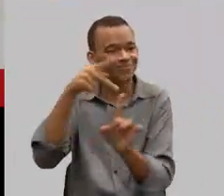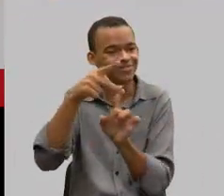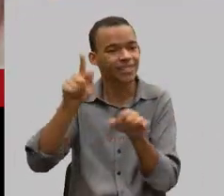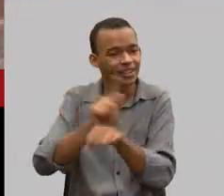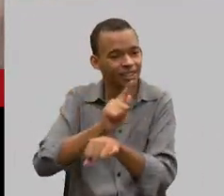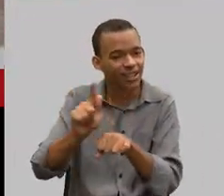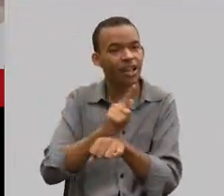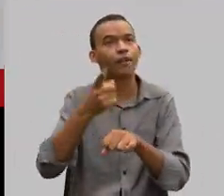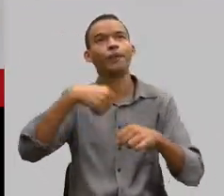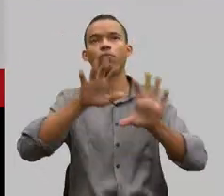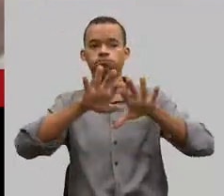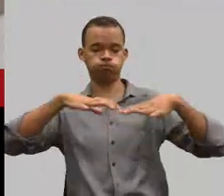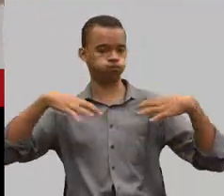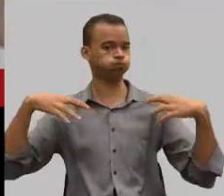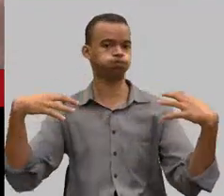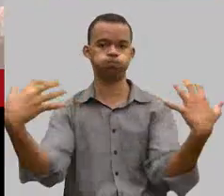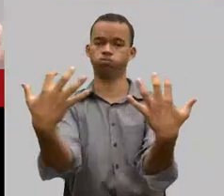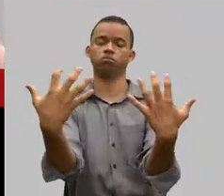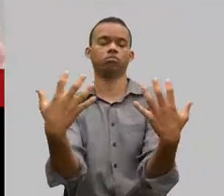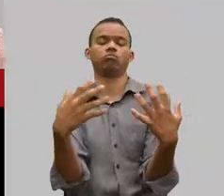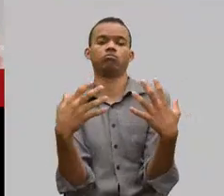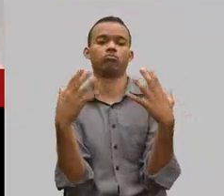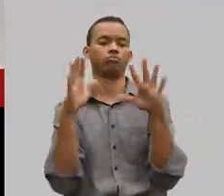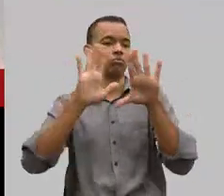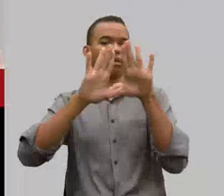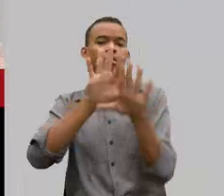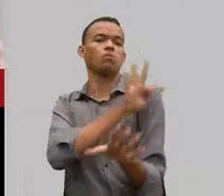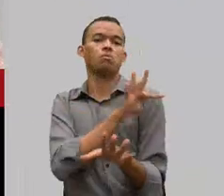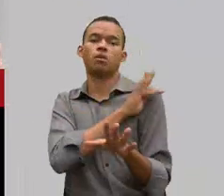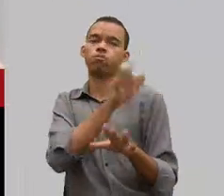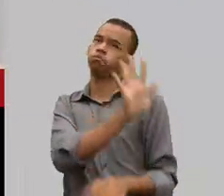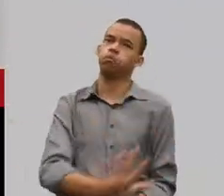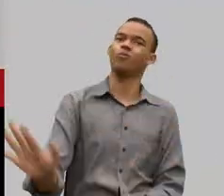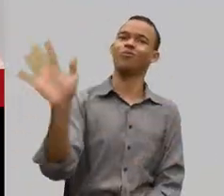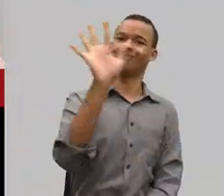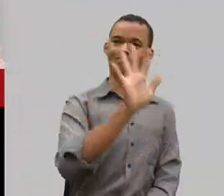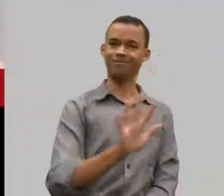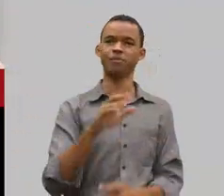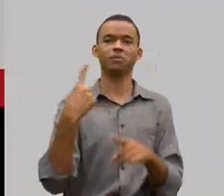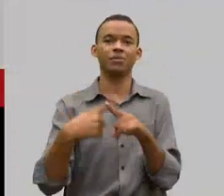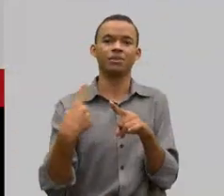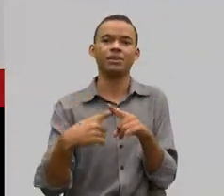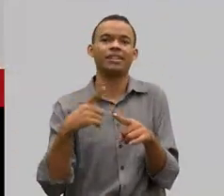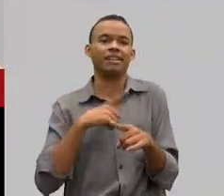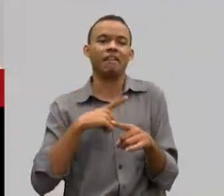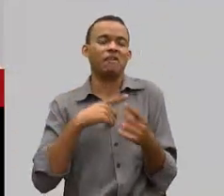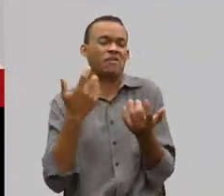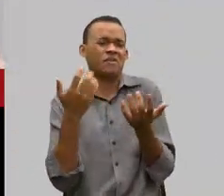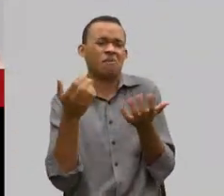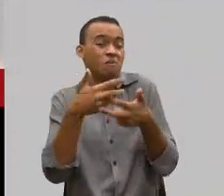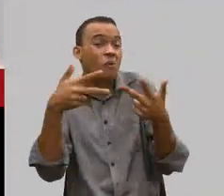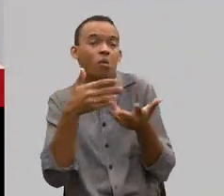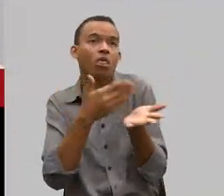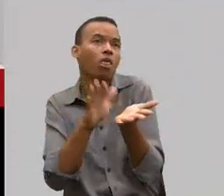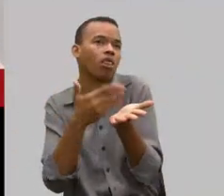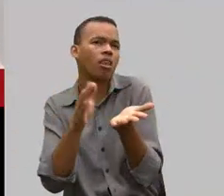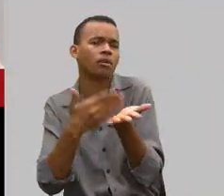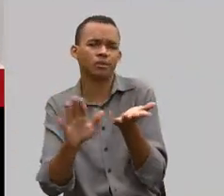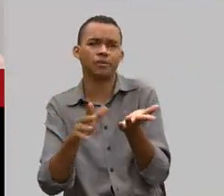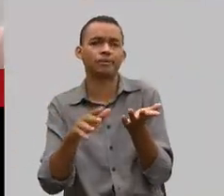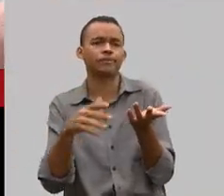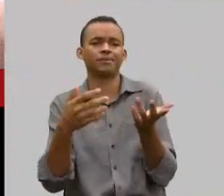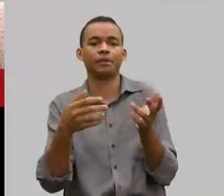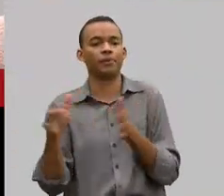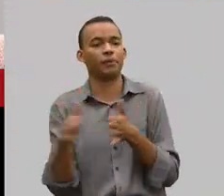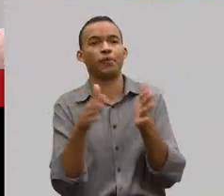a gente faz um grande né um grande assembleia fiscaliza geral né porque tem coisas que nós deixamos passar começar a falar de trilhas do Futuro